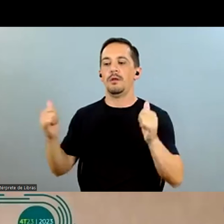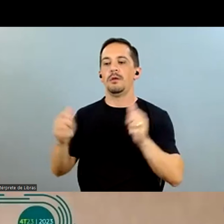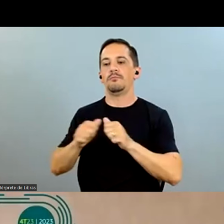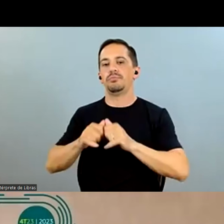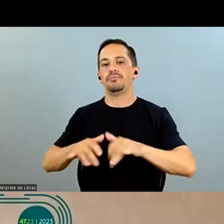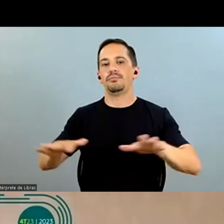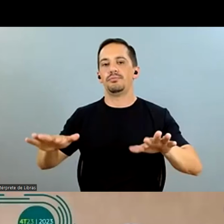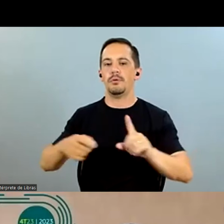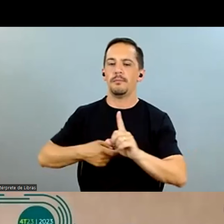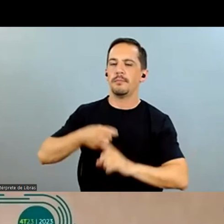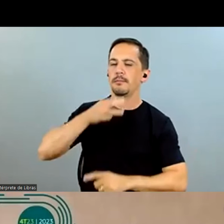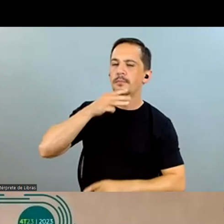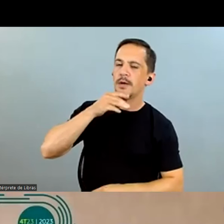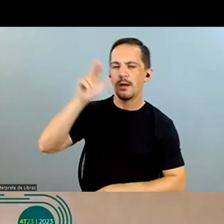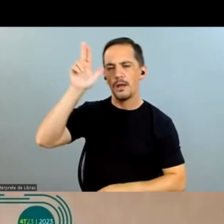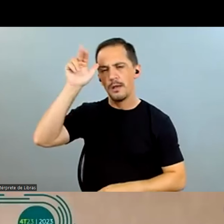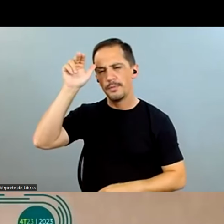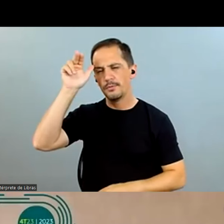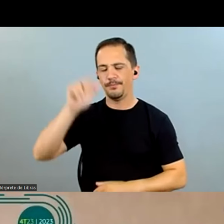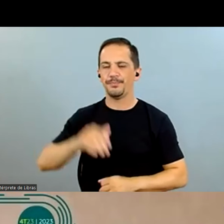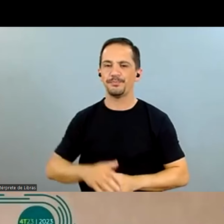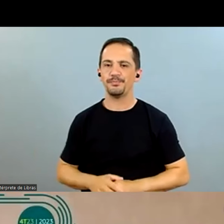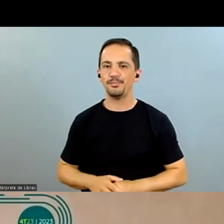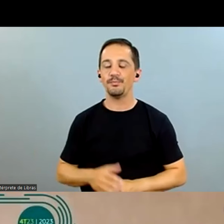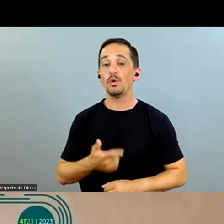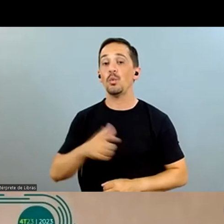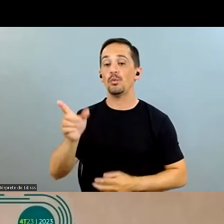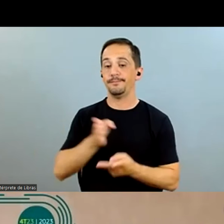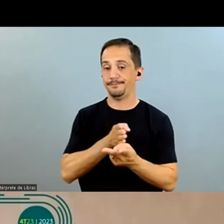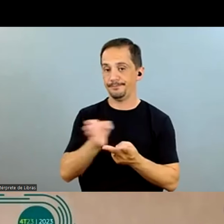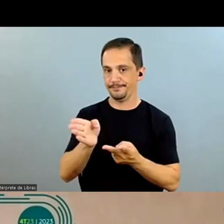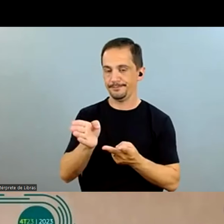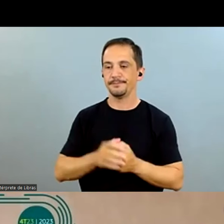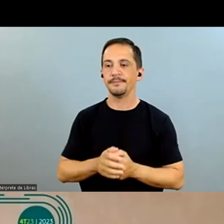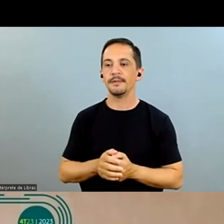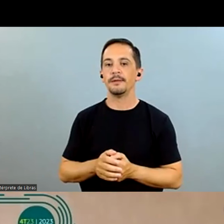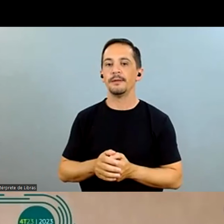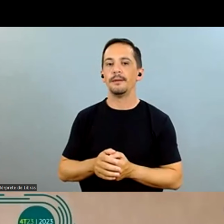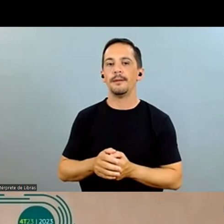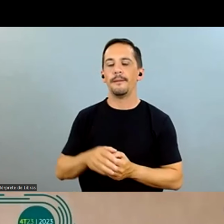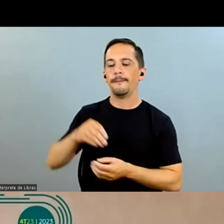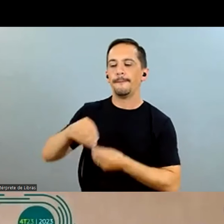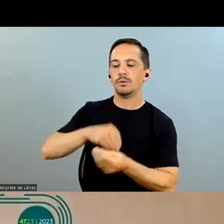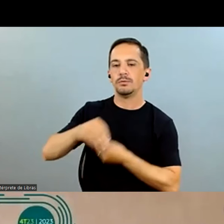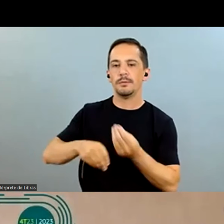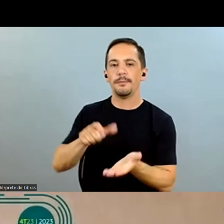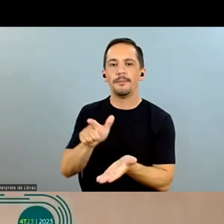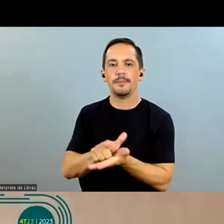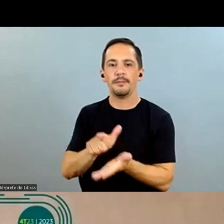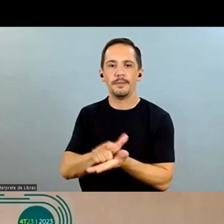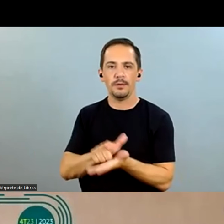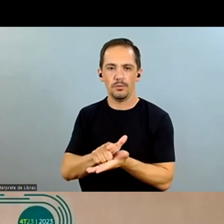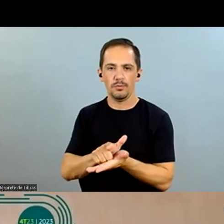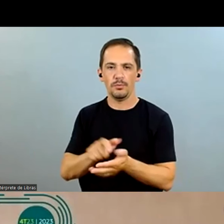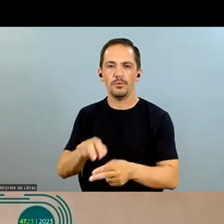né Eh a outra vertente de retorno do gaia um é o mix de papéis pela maior produção de celulose eh e